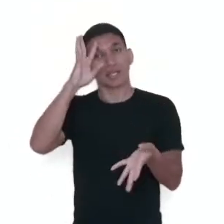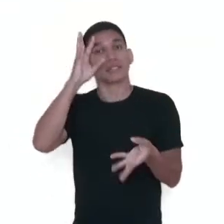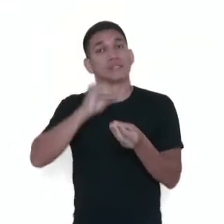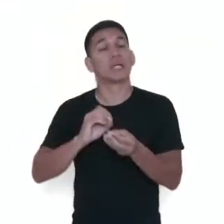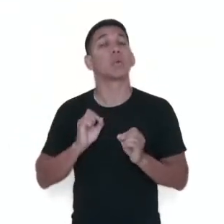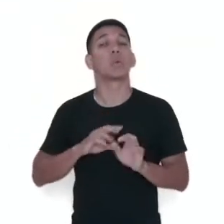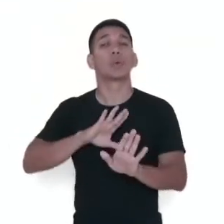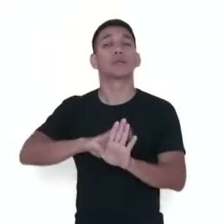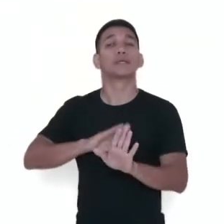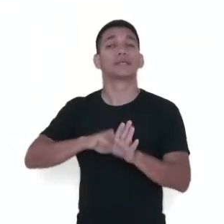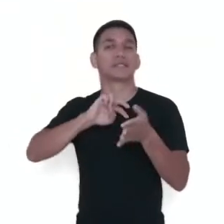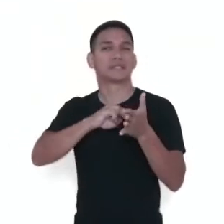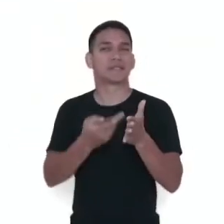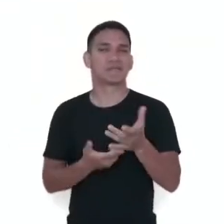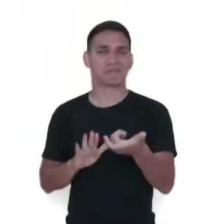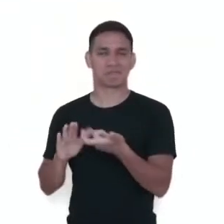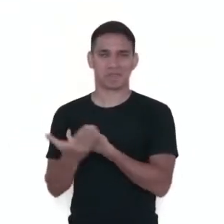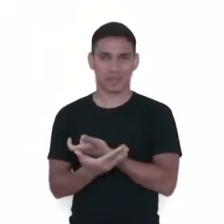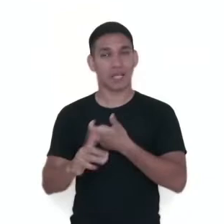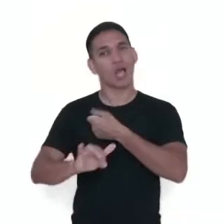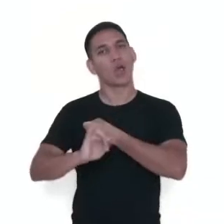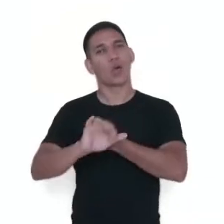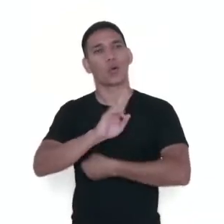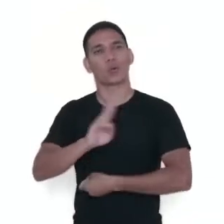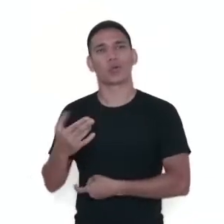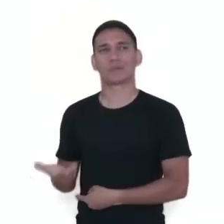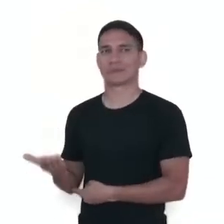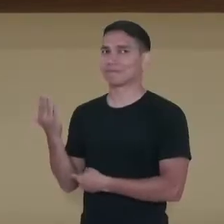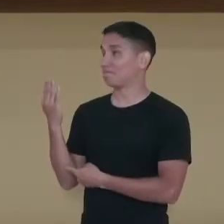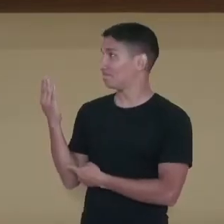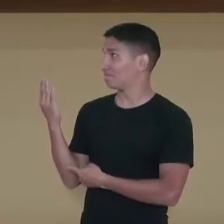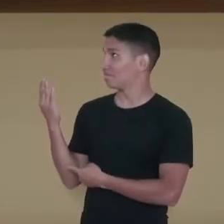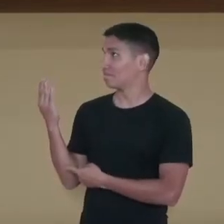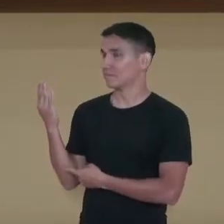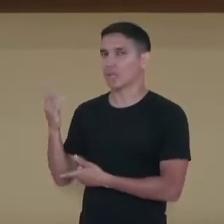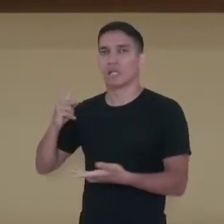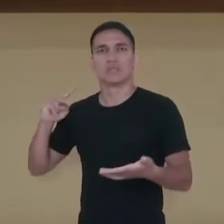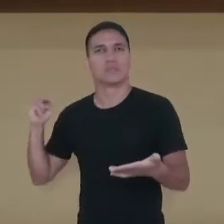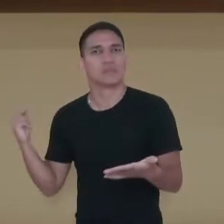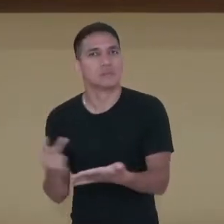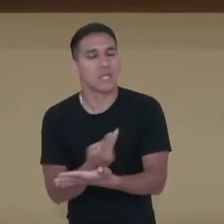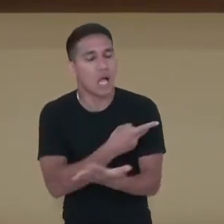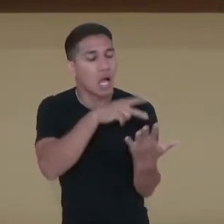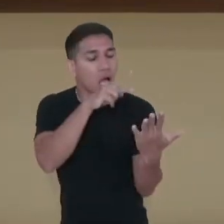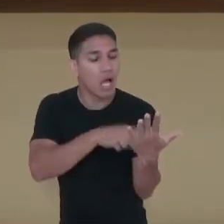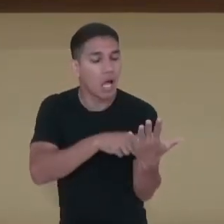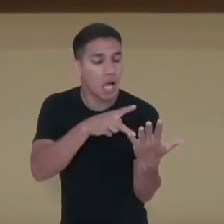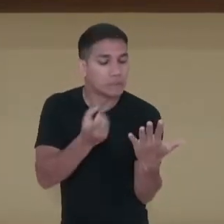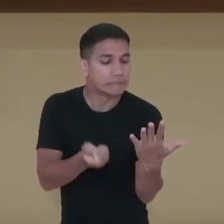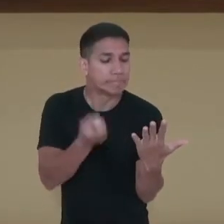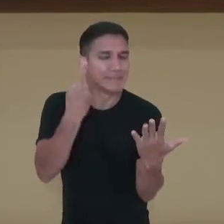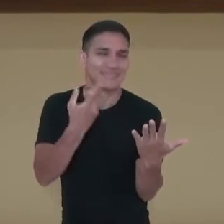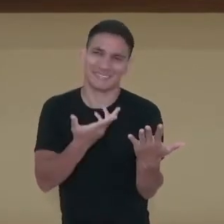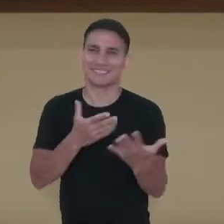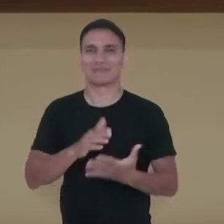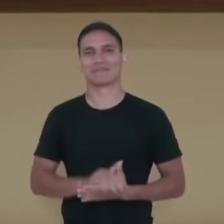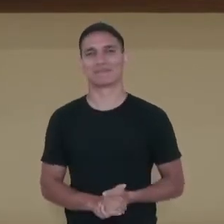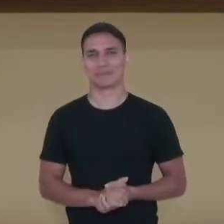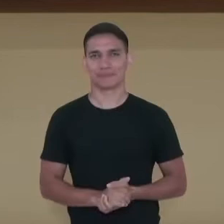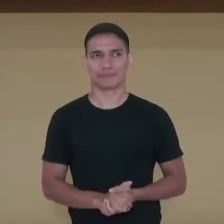dessa palavra? A crônica chama-se Trágico Acidente de Leitura. Vamos ver?